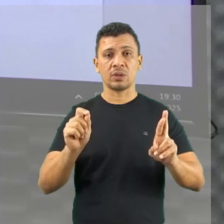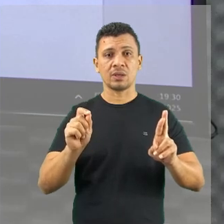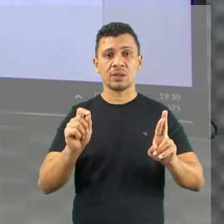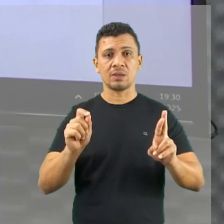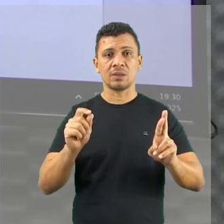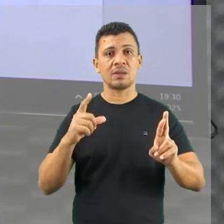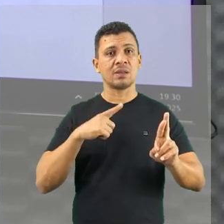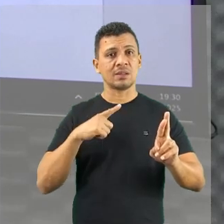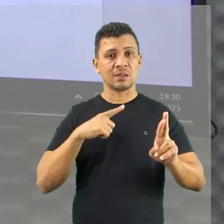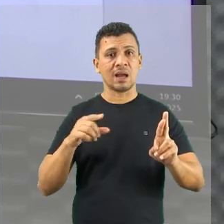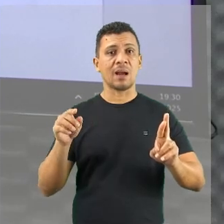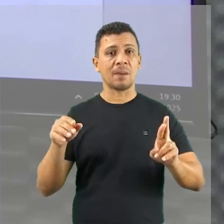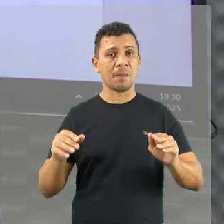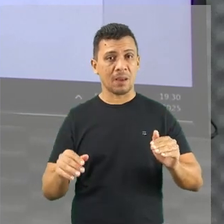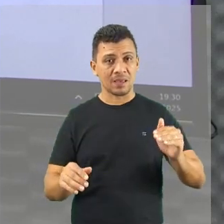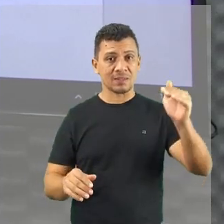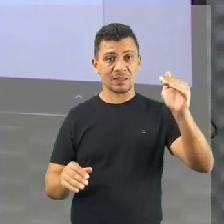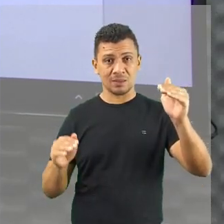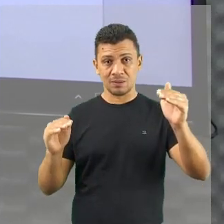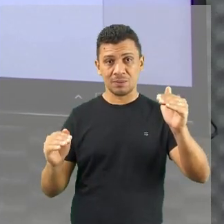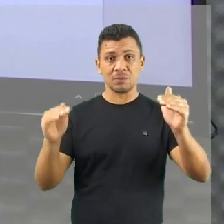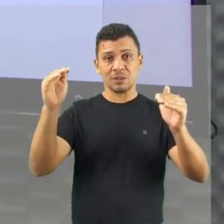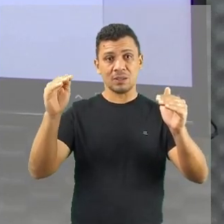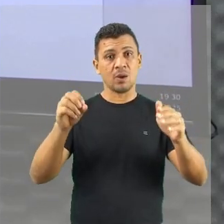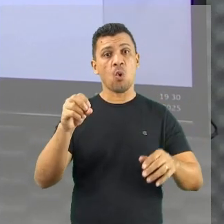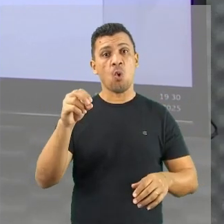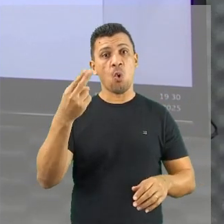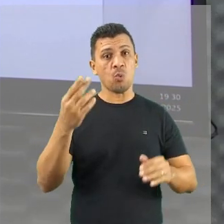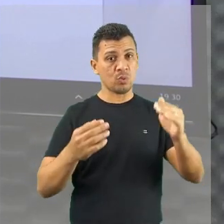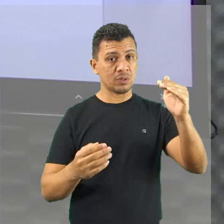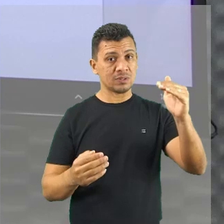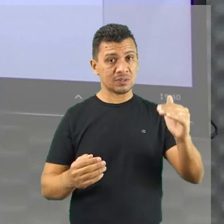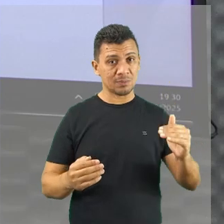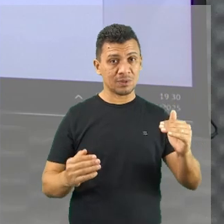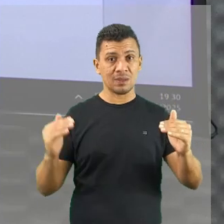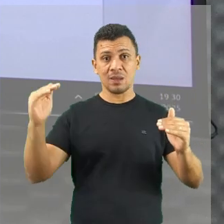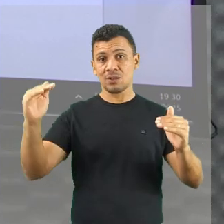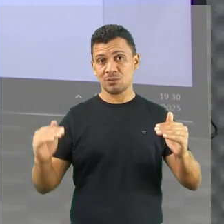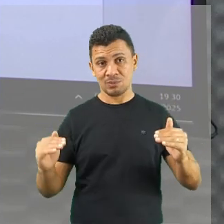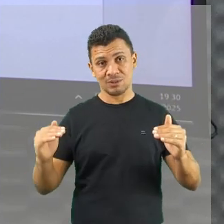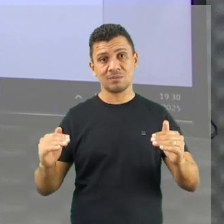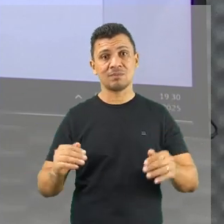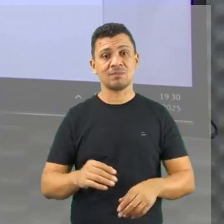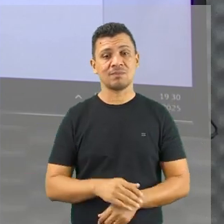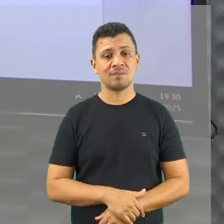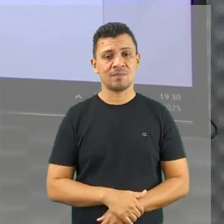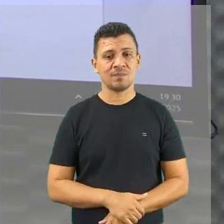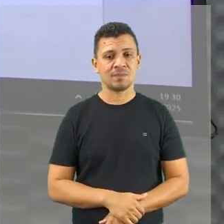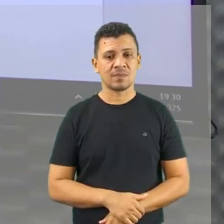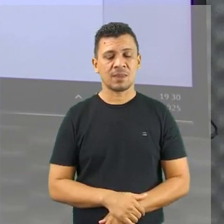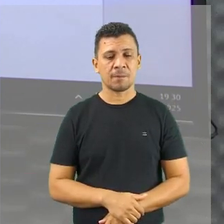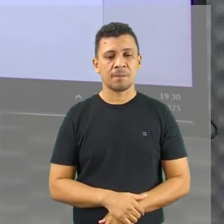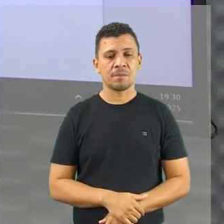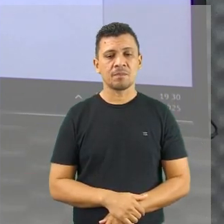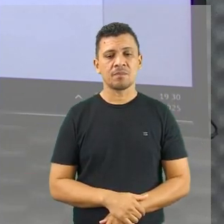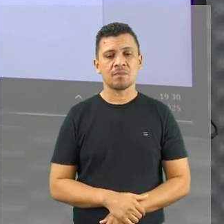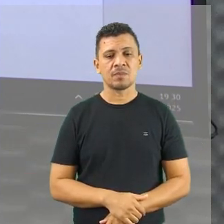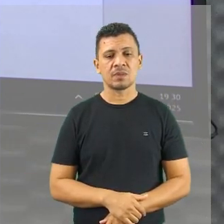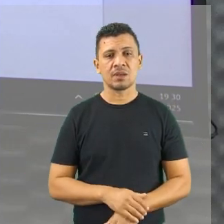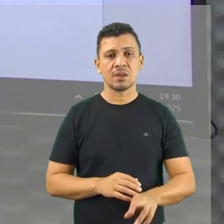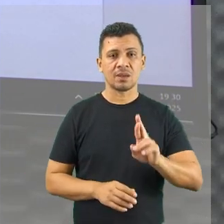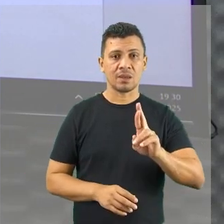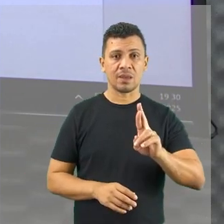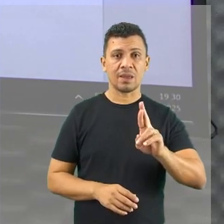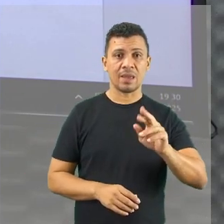Diretamente proporcionais. Se de um lado aumenta, do outro lado aumenta. Então, se a questão me diz que R1